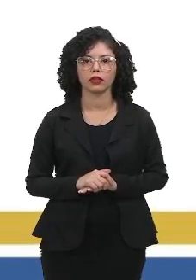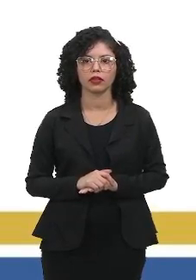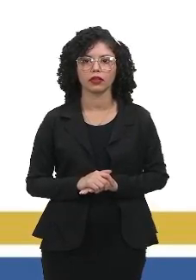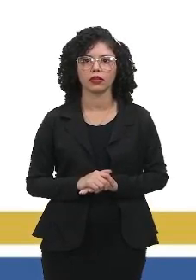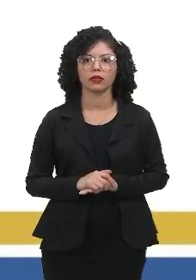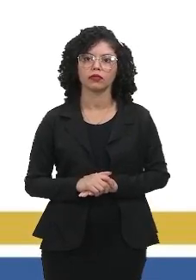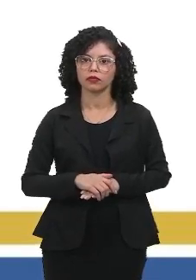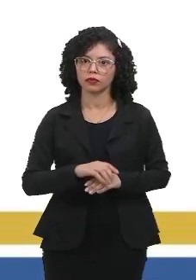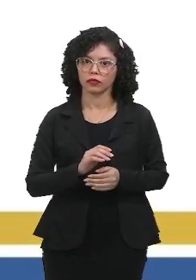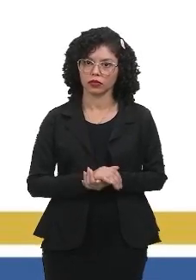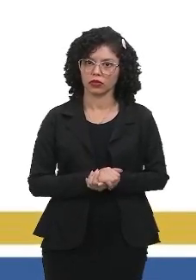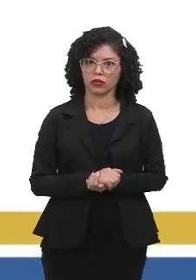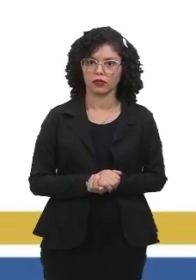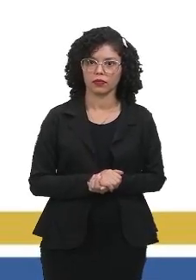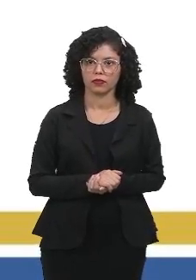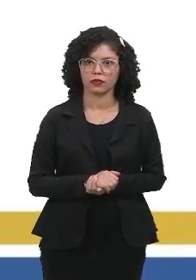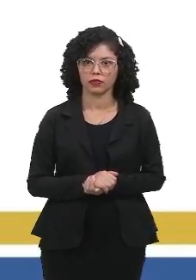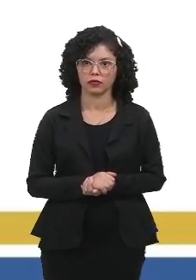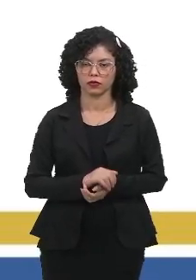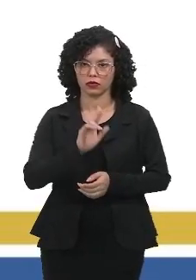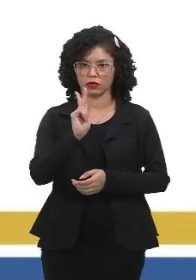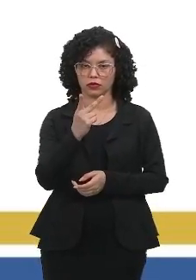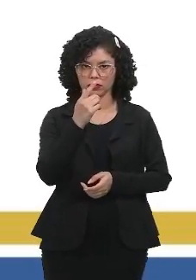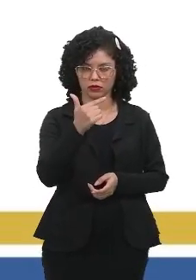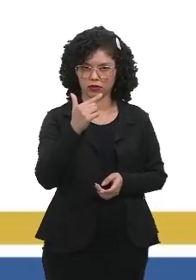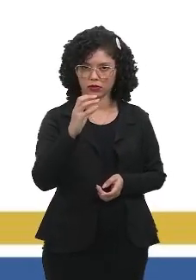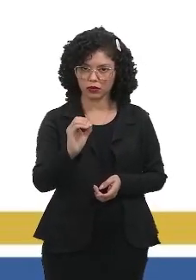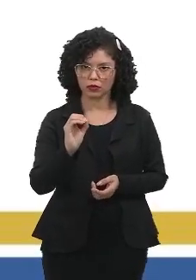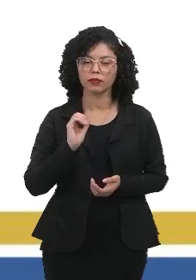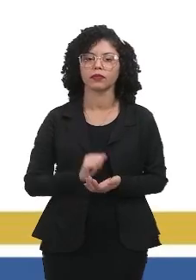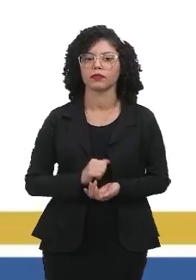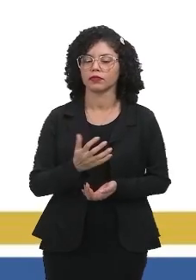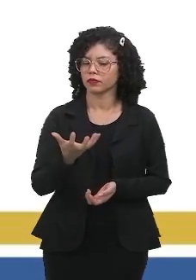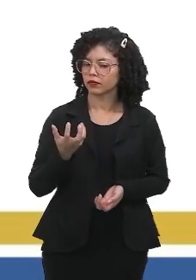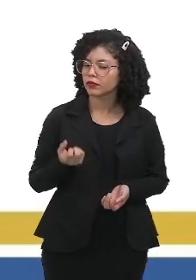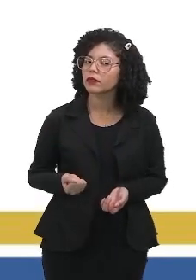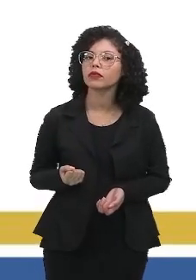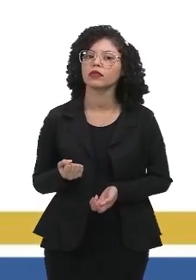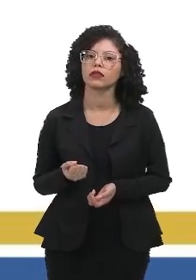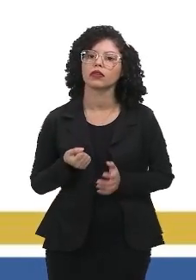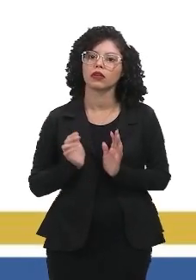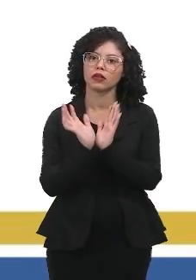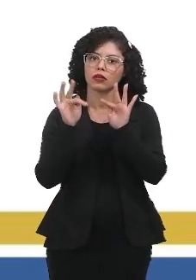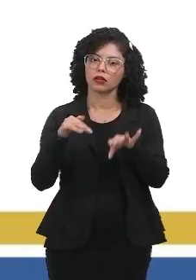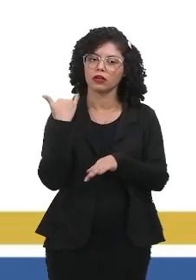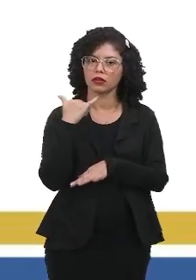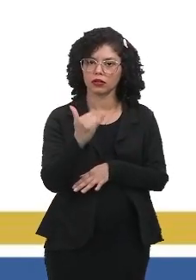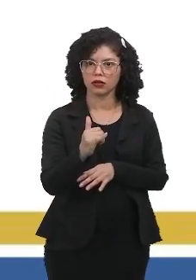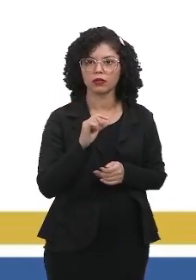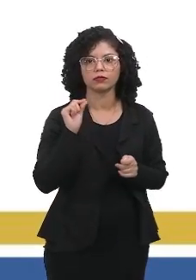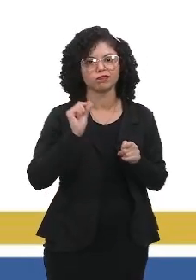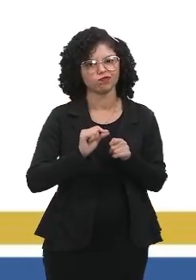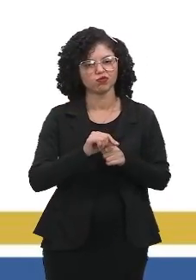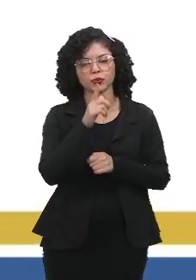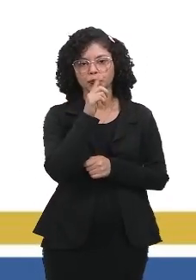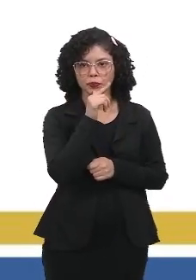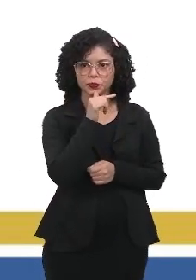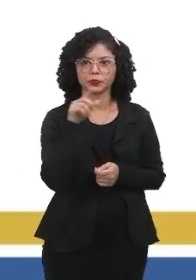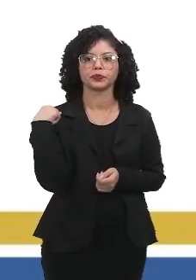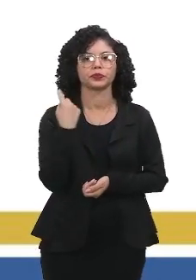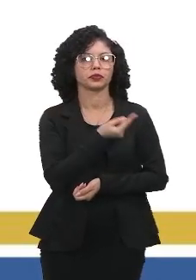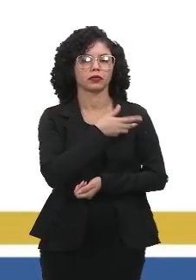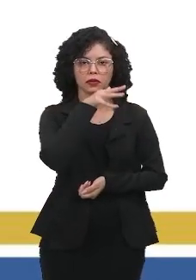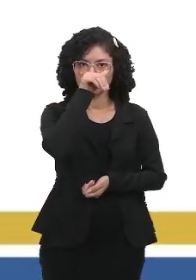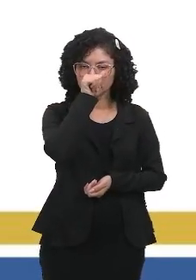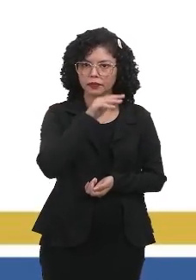formando A água tá aqui ó o oxigênio ele vai receber finalmente os elétrons E vai formar água na nossa